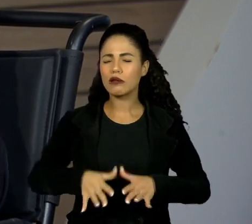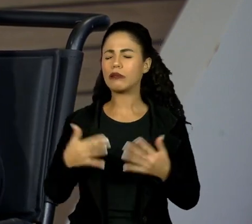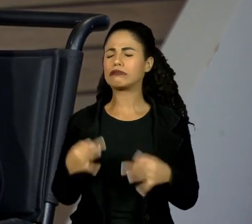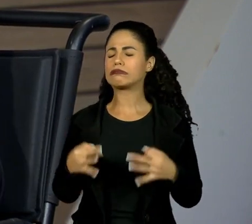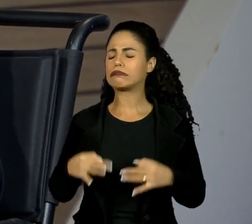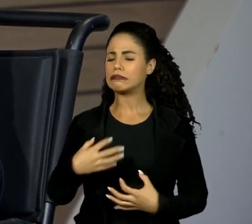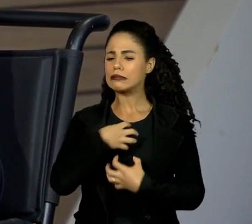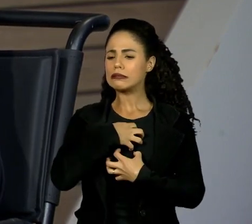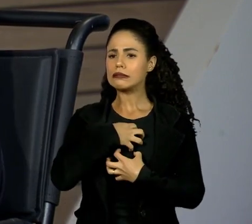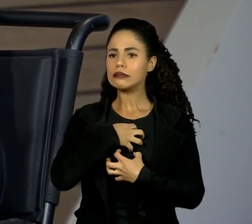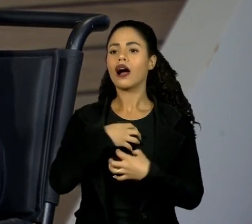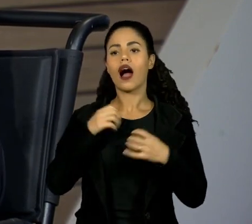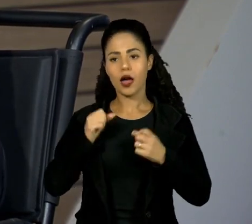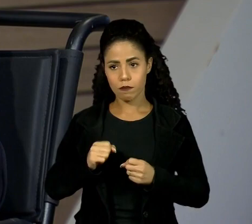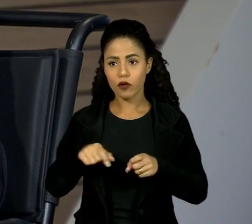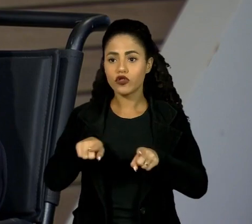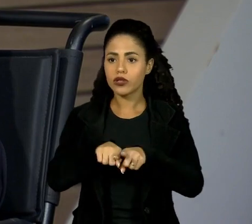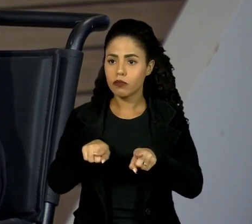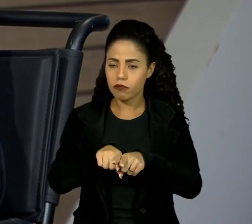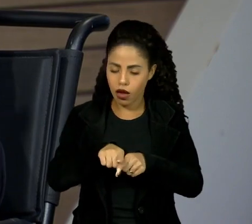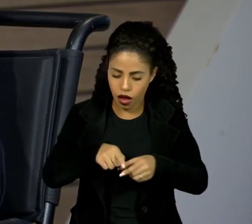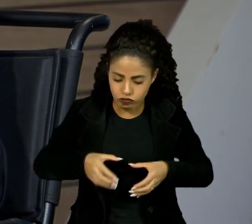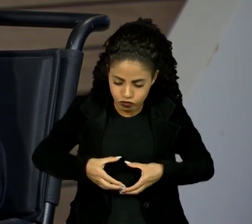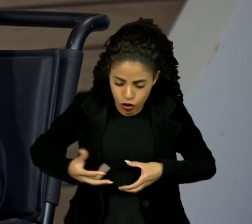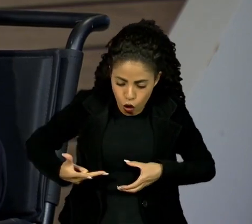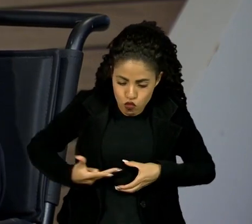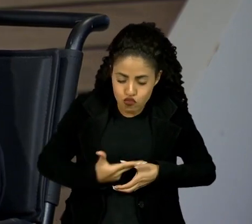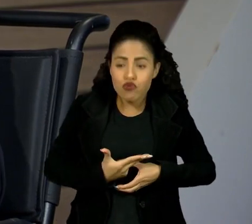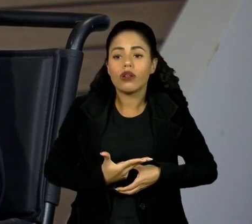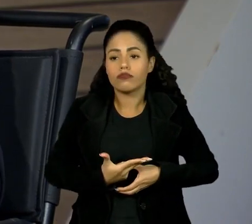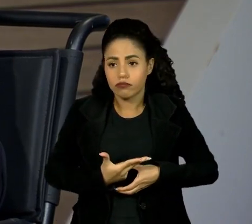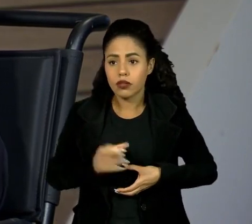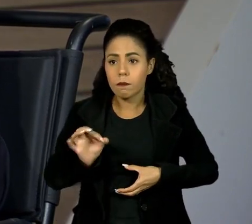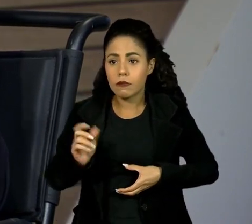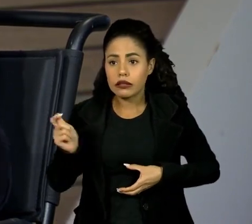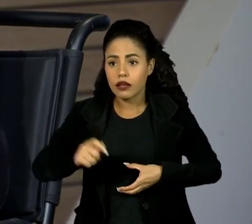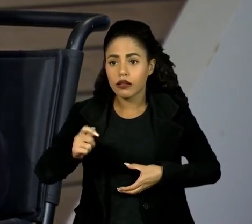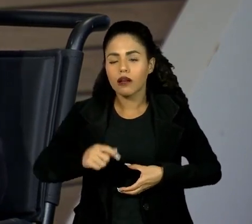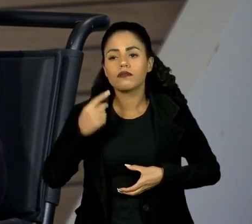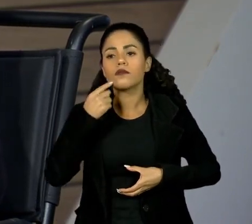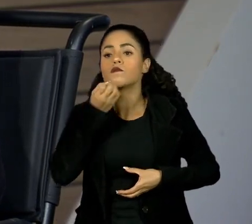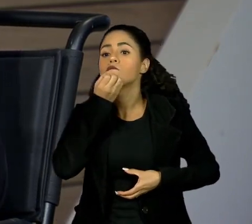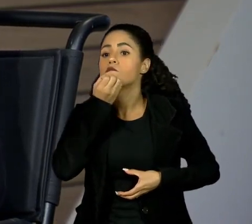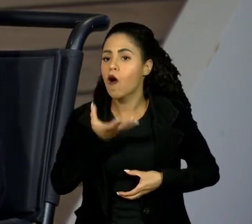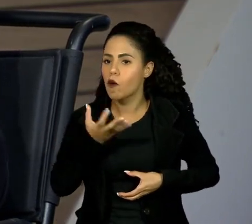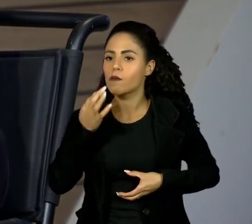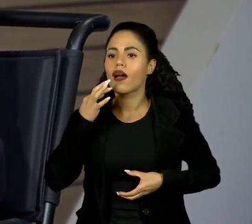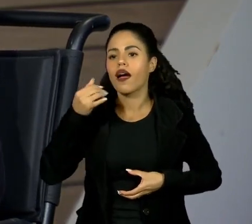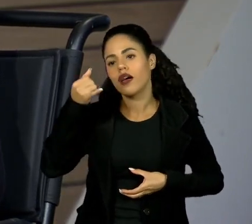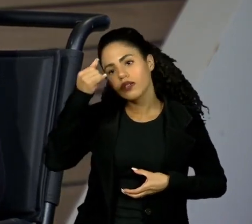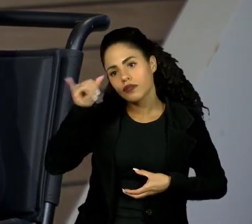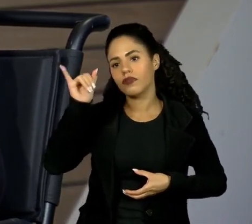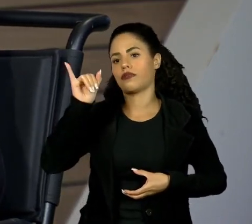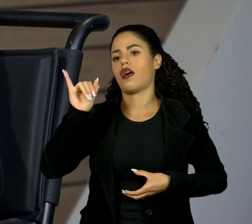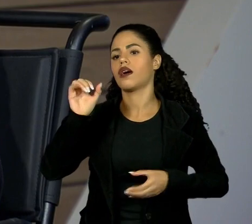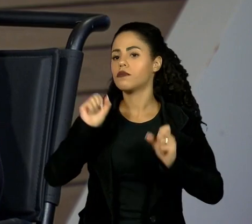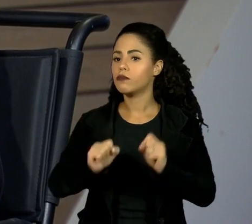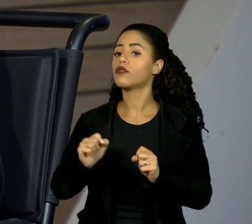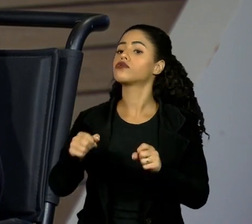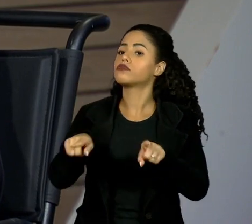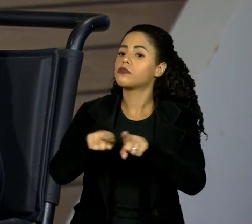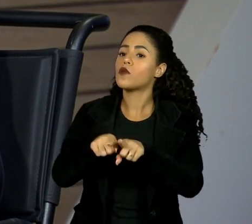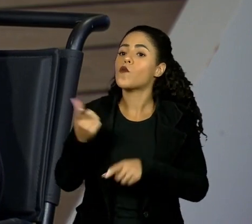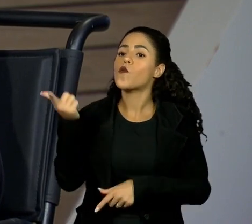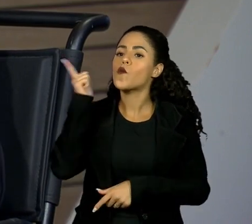chamada videolaparoscopia, que melhora, né, o objetivo é melhorar a qualidade de vida e pode melhorar o potencial fértil e pode até obter